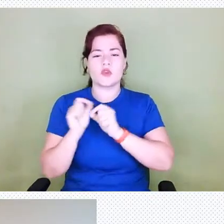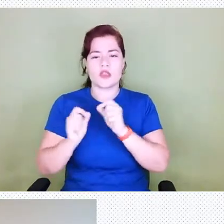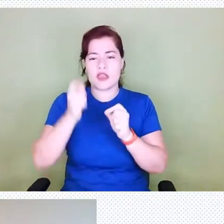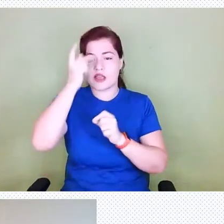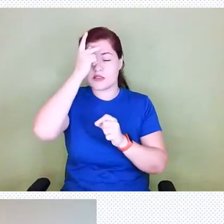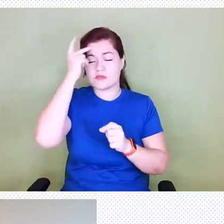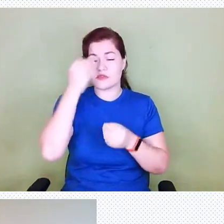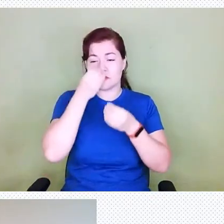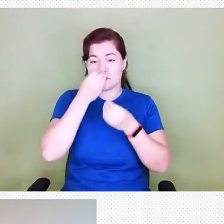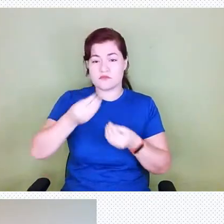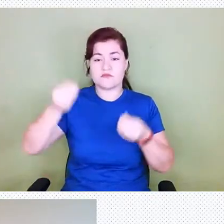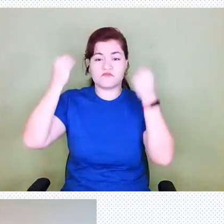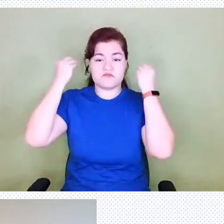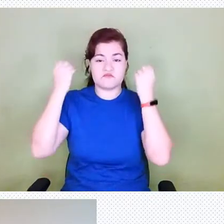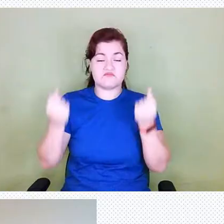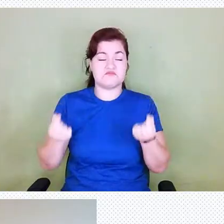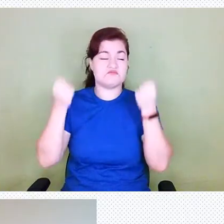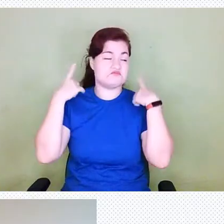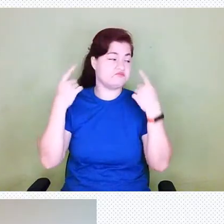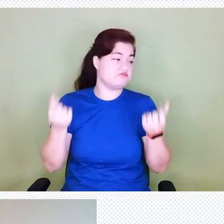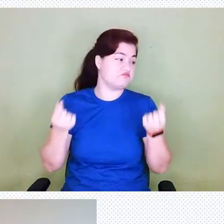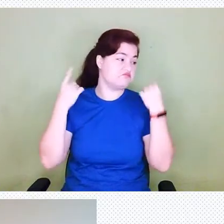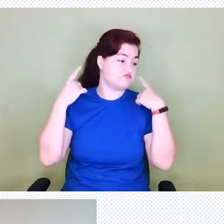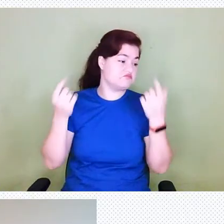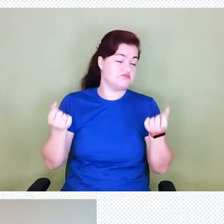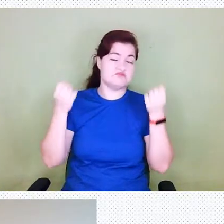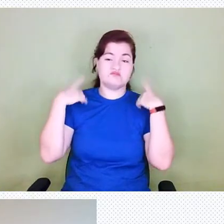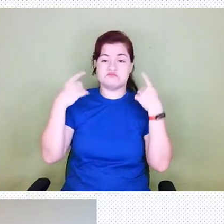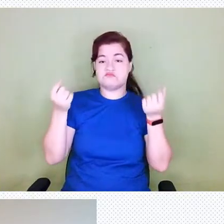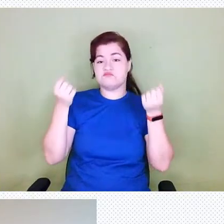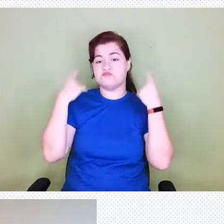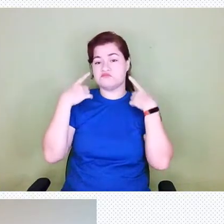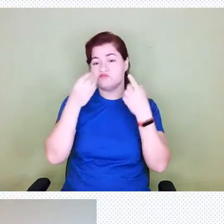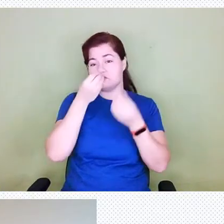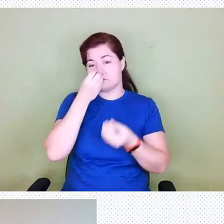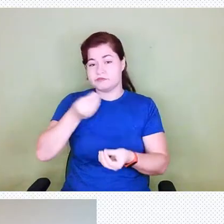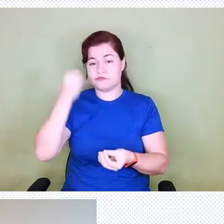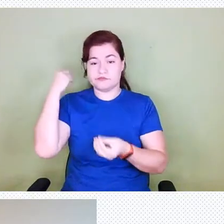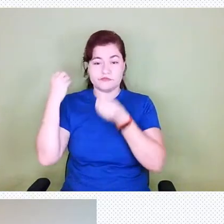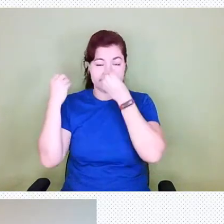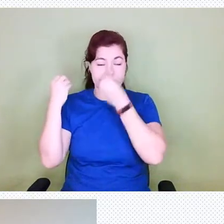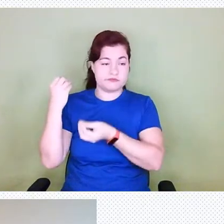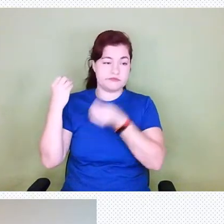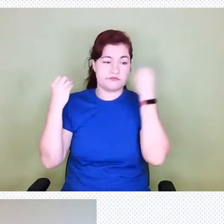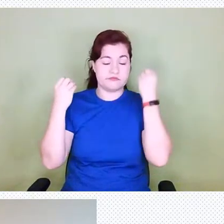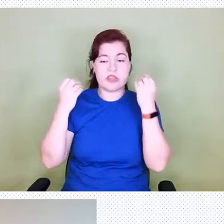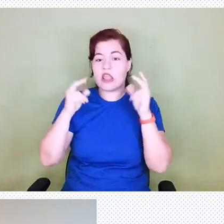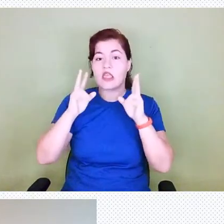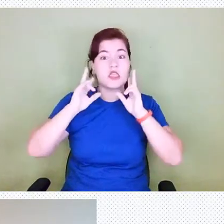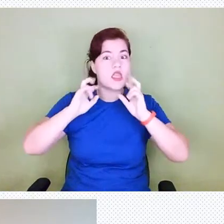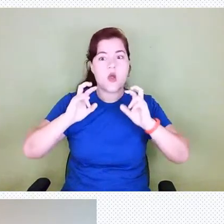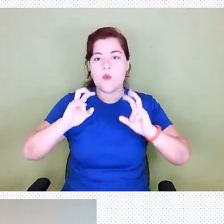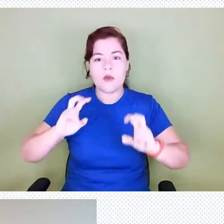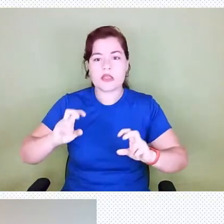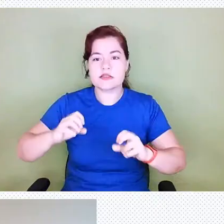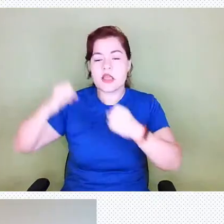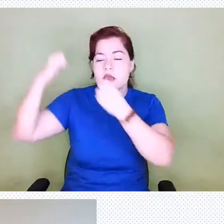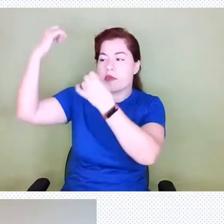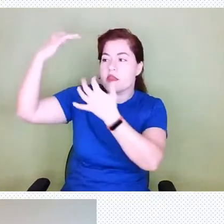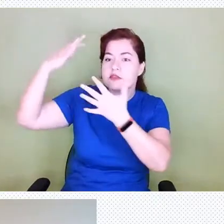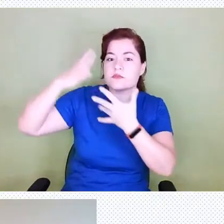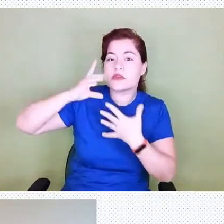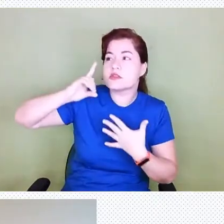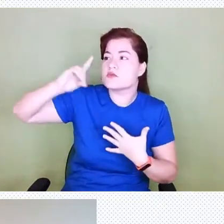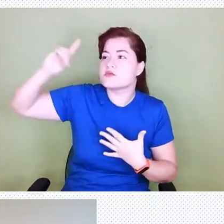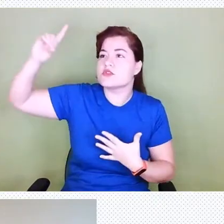aquela turma do tanto faz, que não percebe as bênçãos divinas, parece que não toca em seus